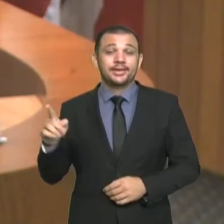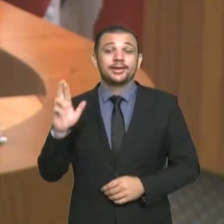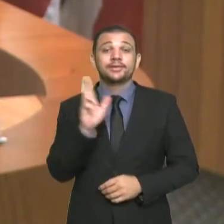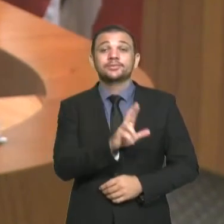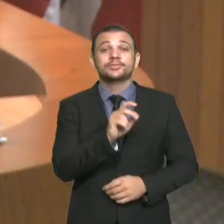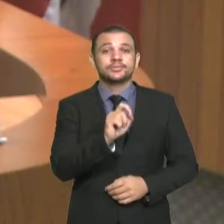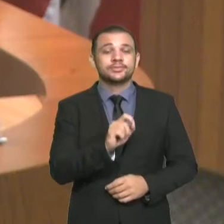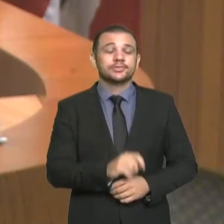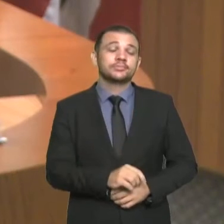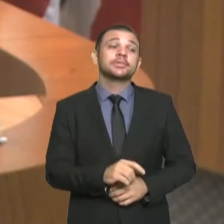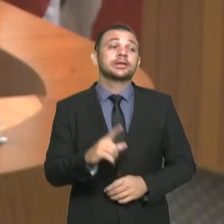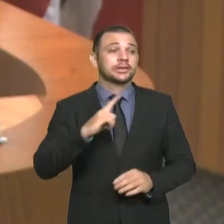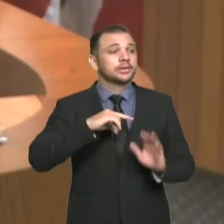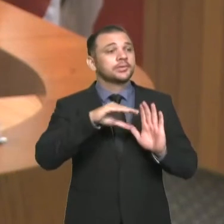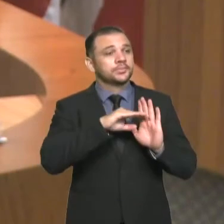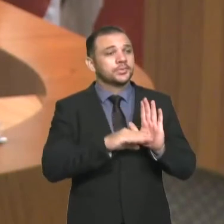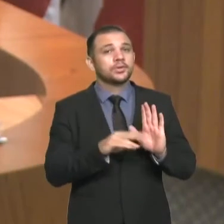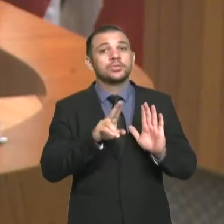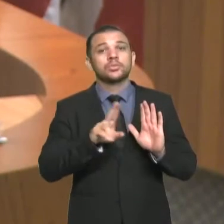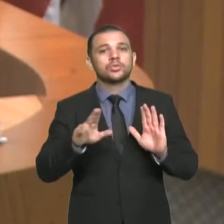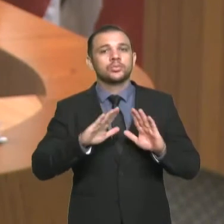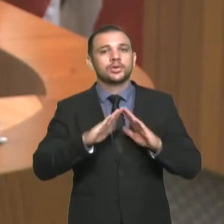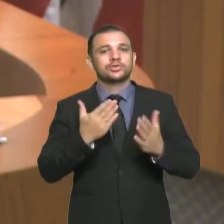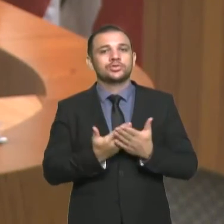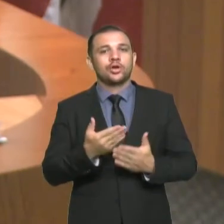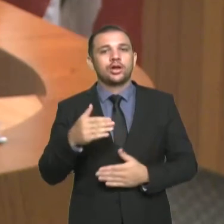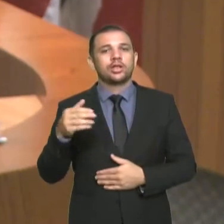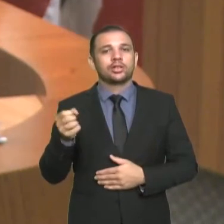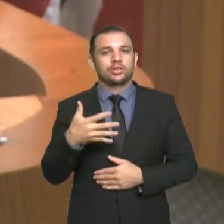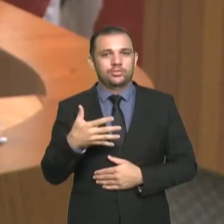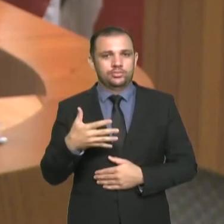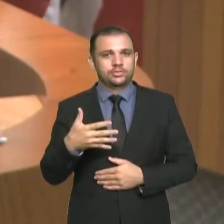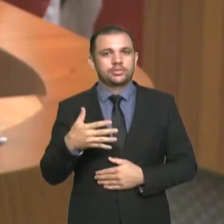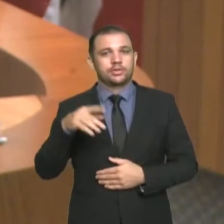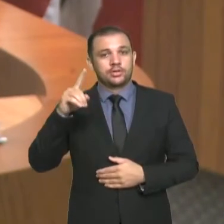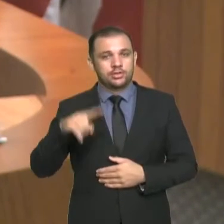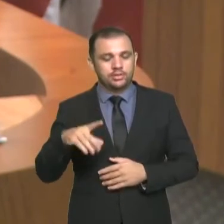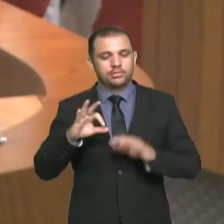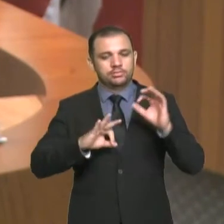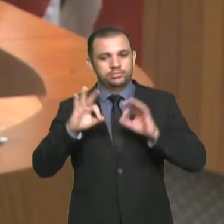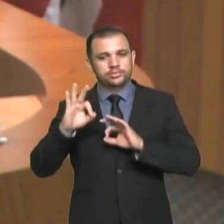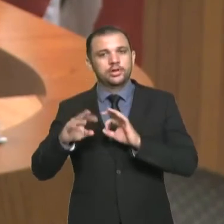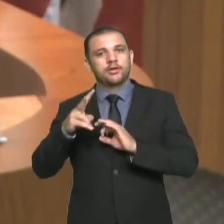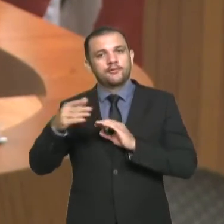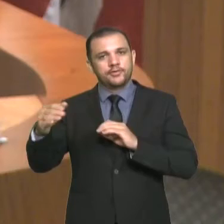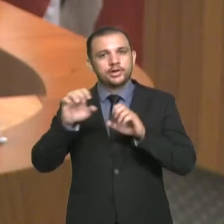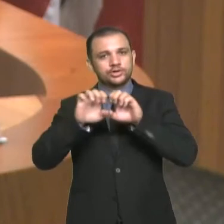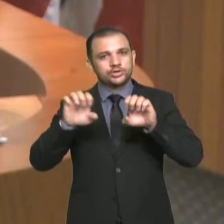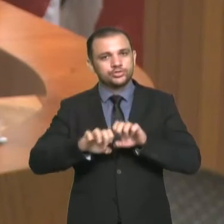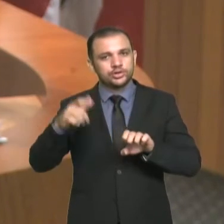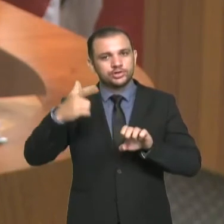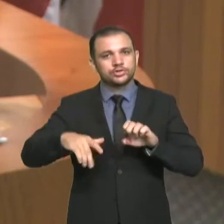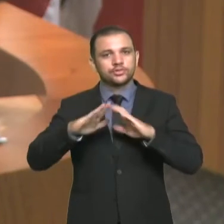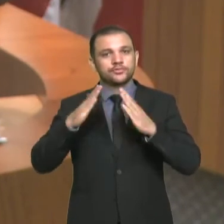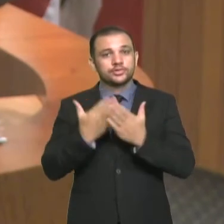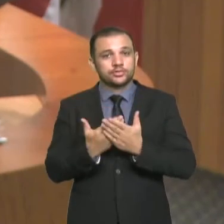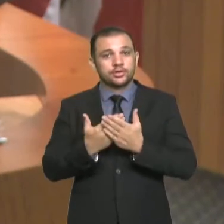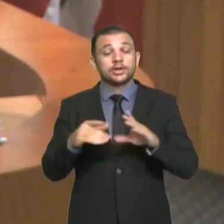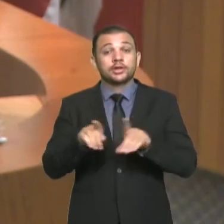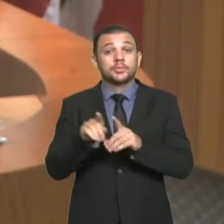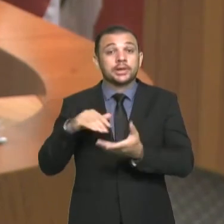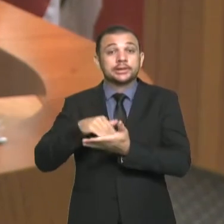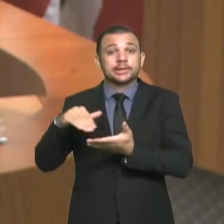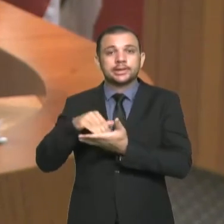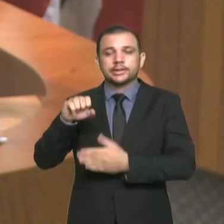que existe um programa chamado Escola Nova, que é um plano de reestruturação das escolas e que a CEMOSP,